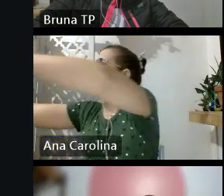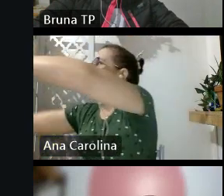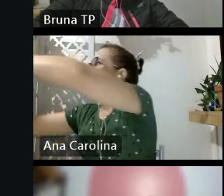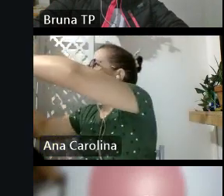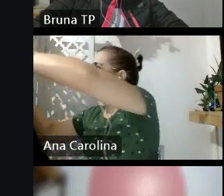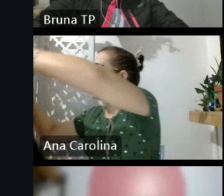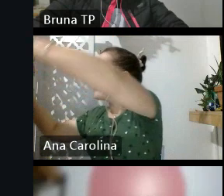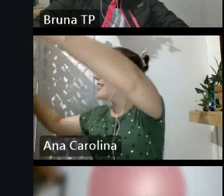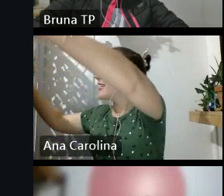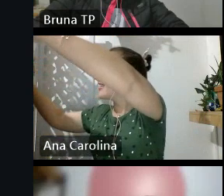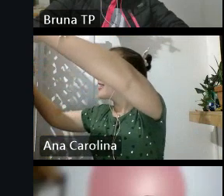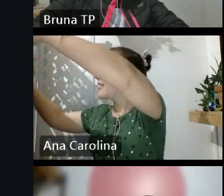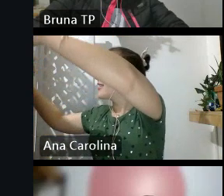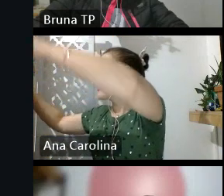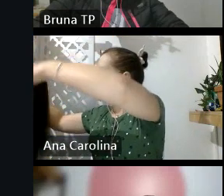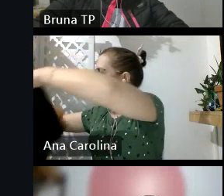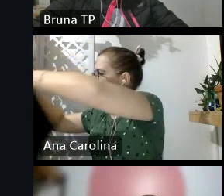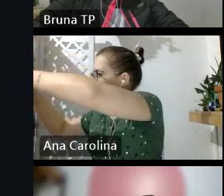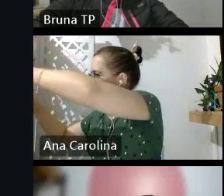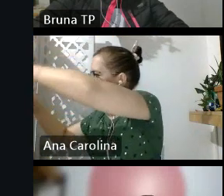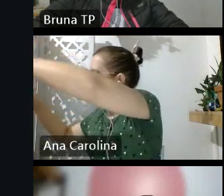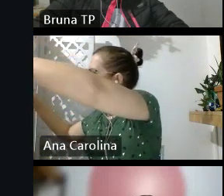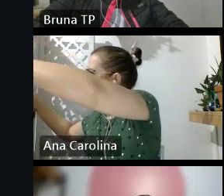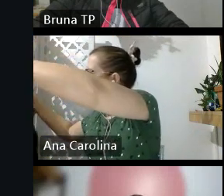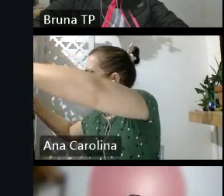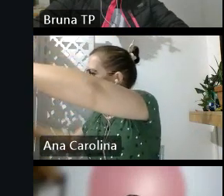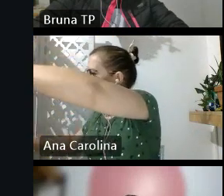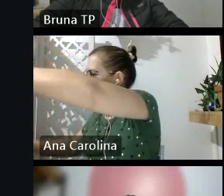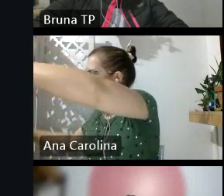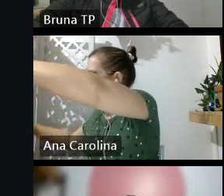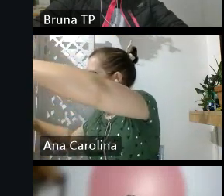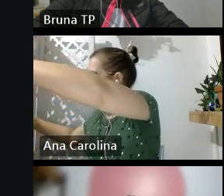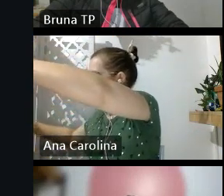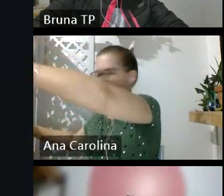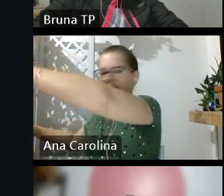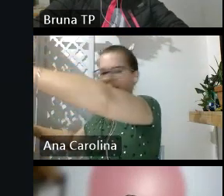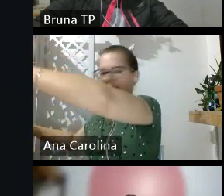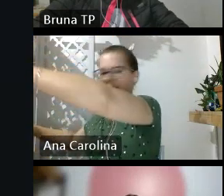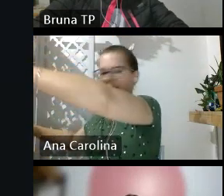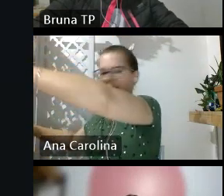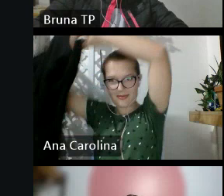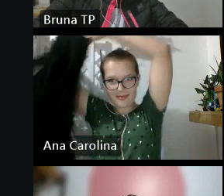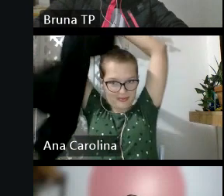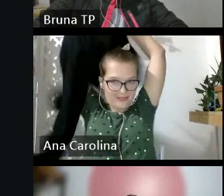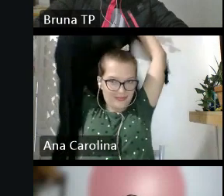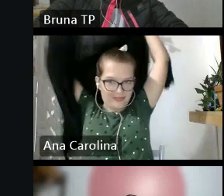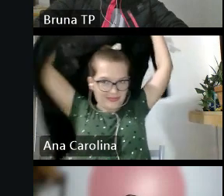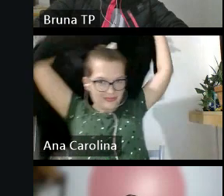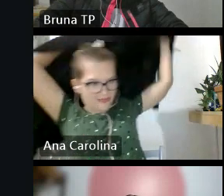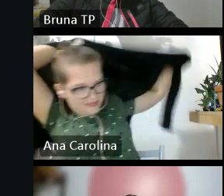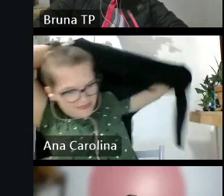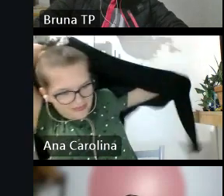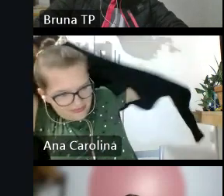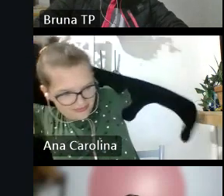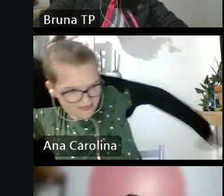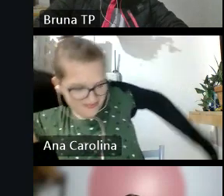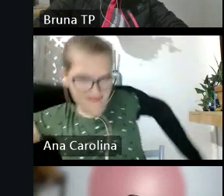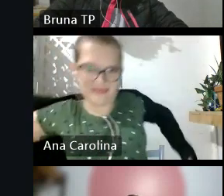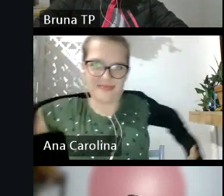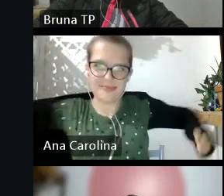Qual é a tua especialização, Benito? Eu já tive a oportunidade, eu ainda não sou engenheiro,